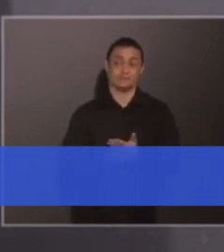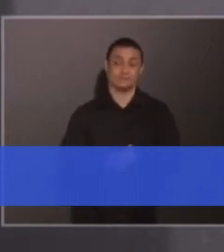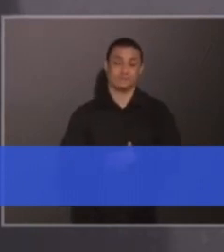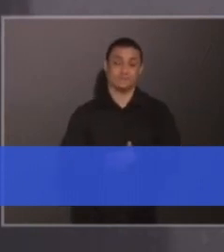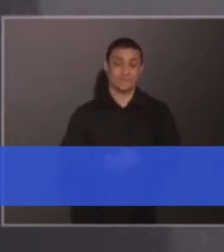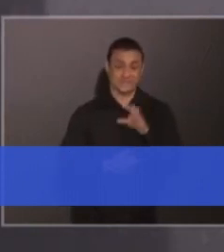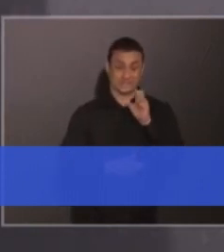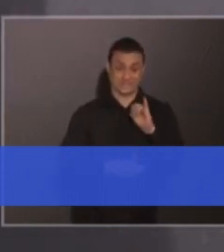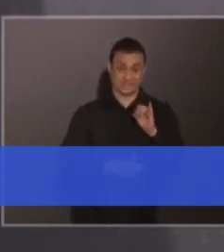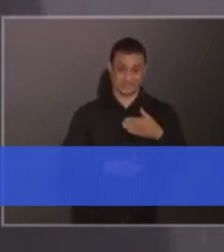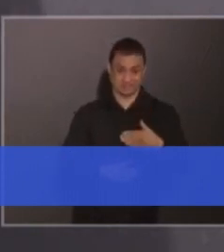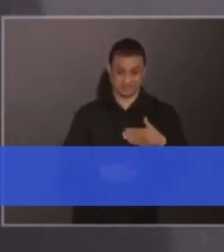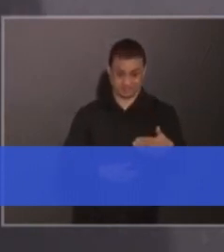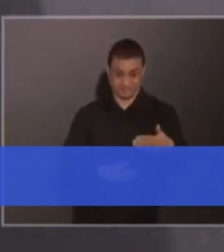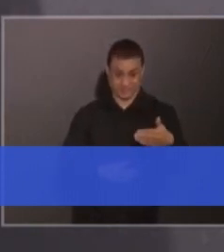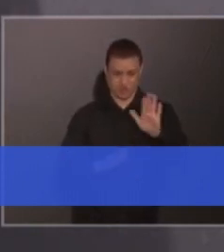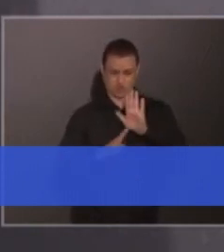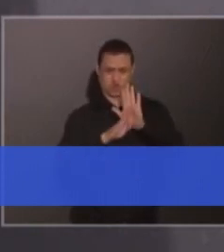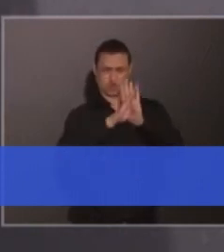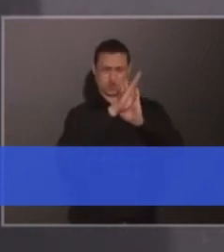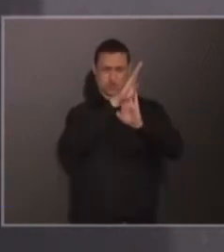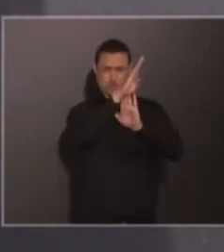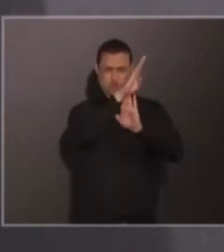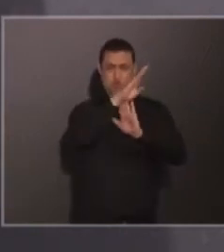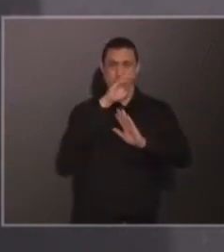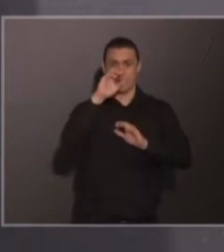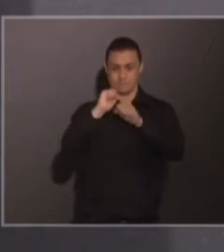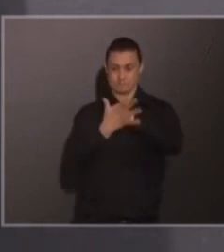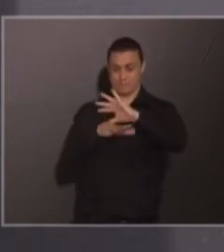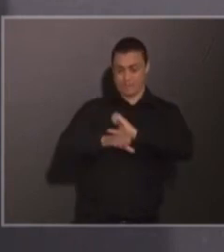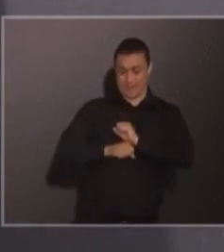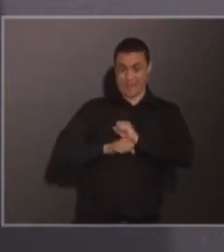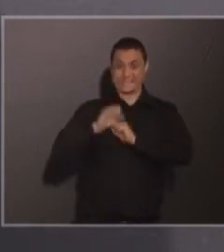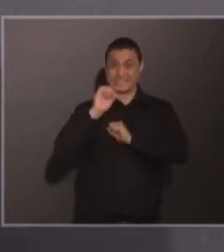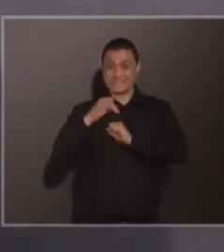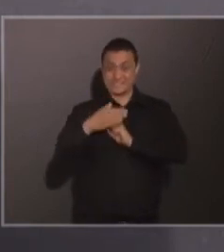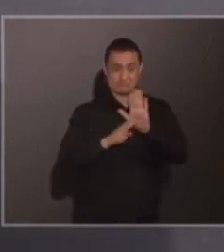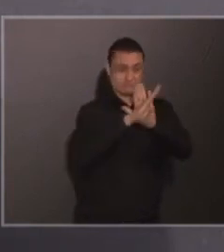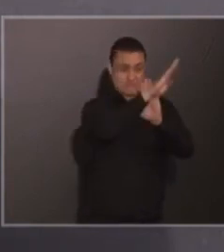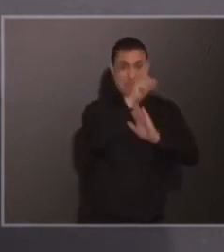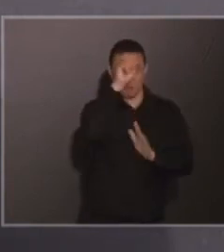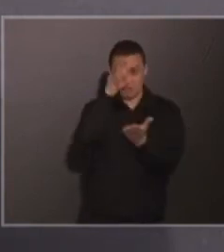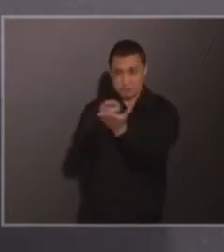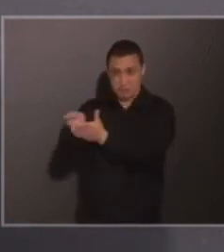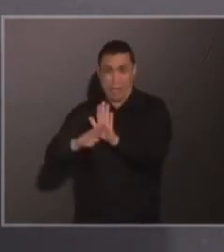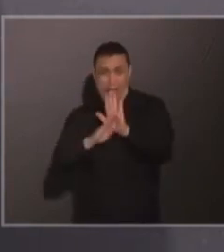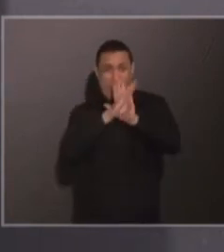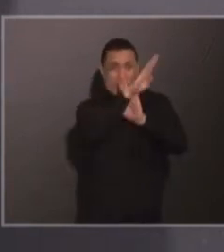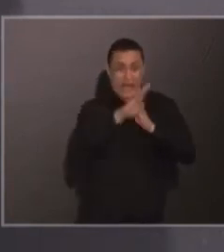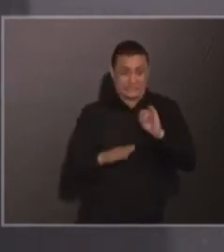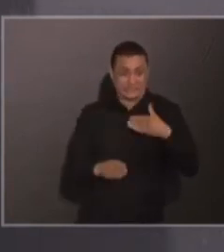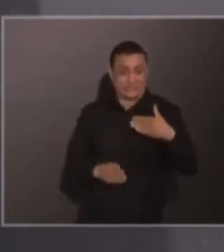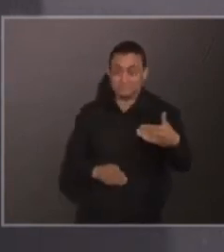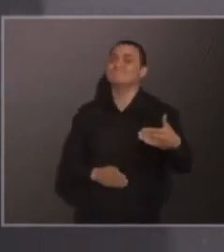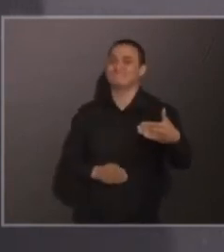se aumentar mais o número o número de casos aumentar mais o número de internações nós podemos